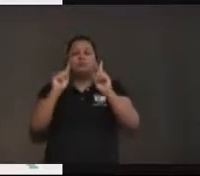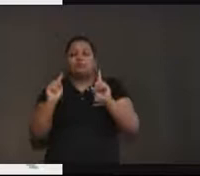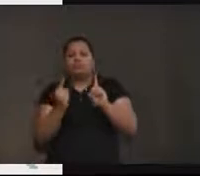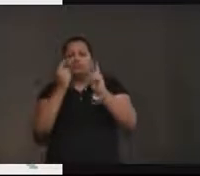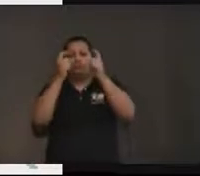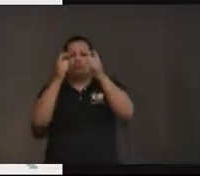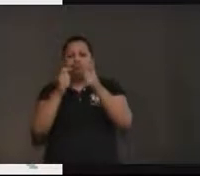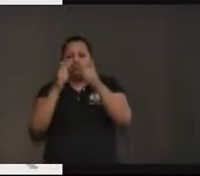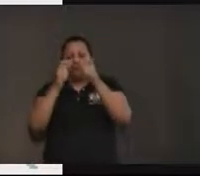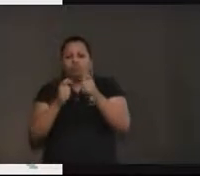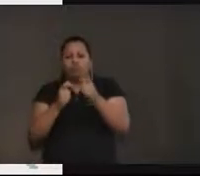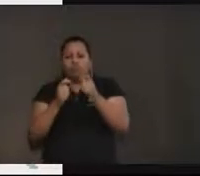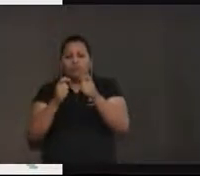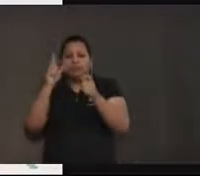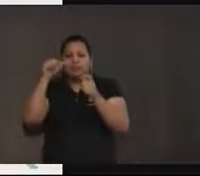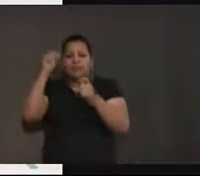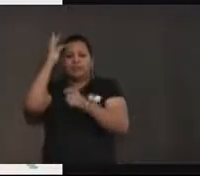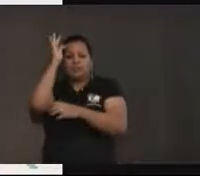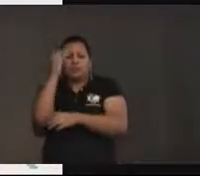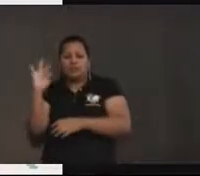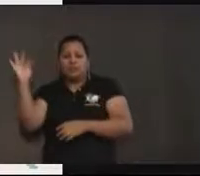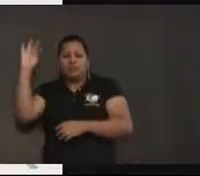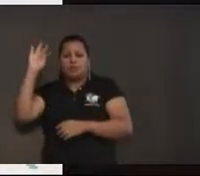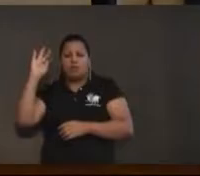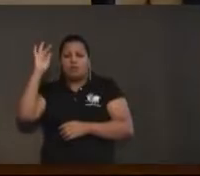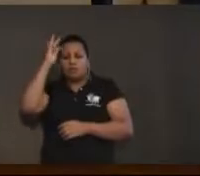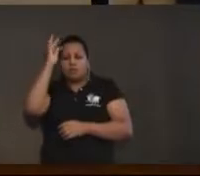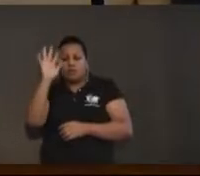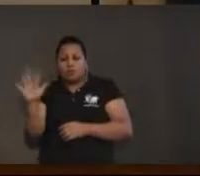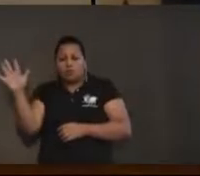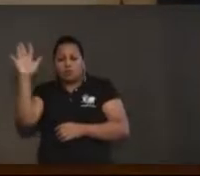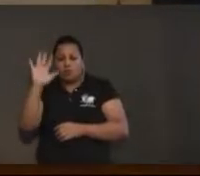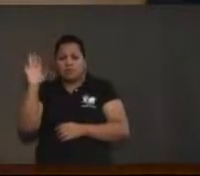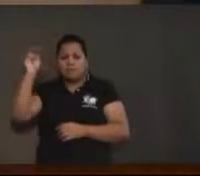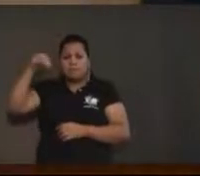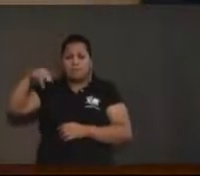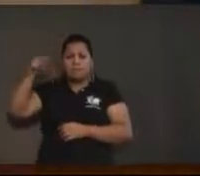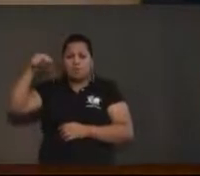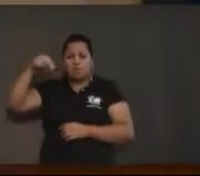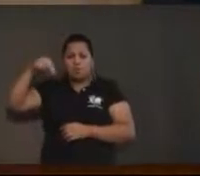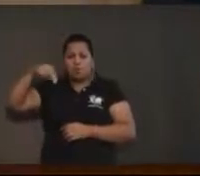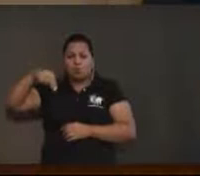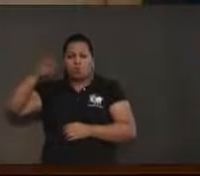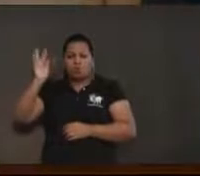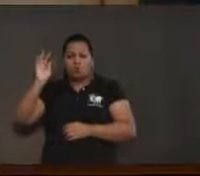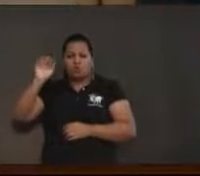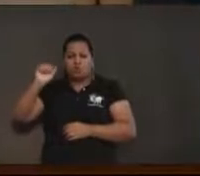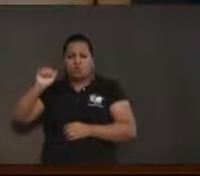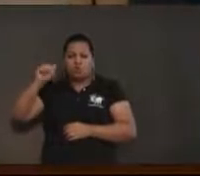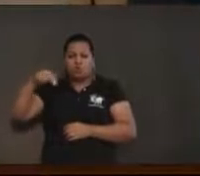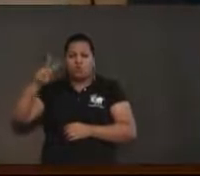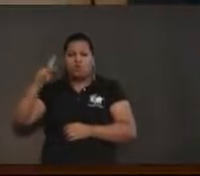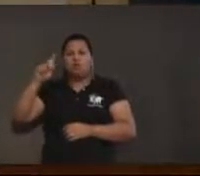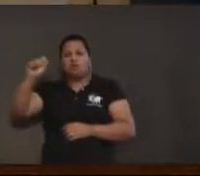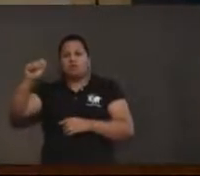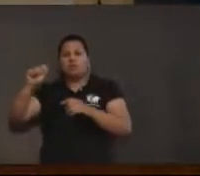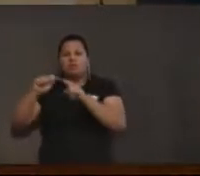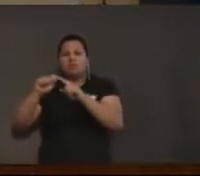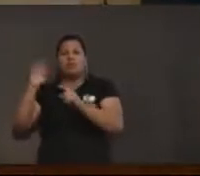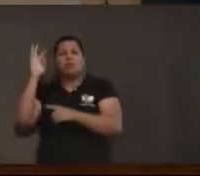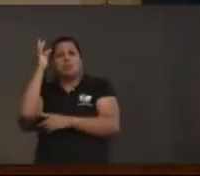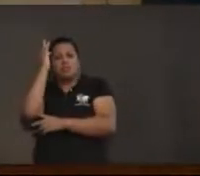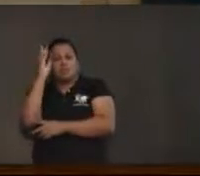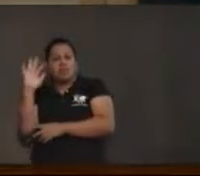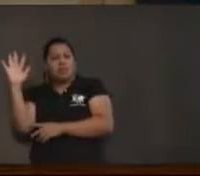Passo da montanha bom esse teorema vai fazer o quê 50 anos é um teorema aqui na nossa